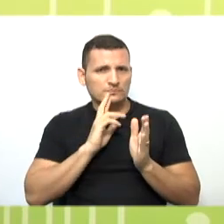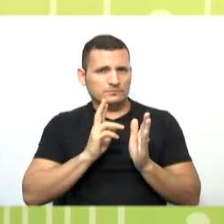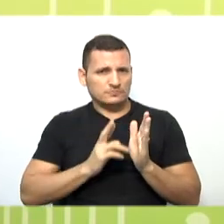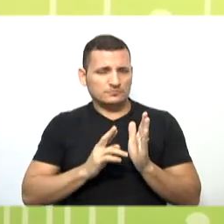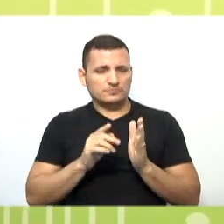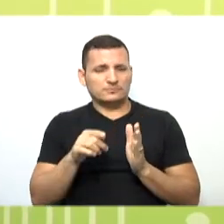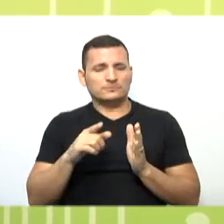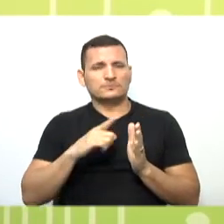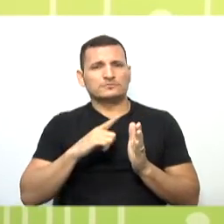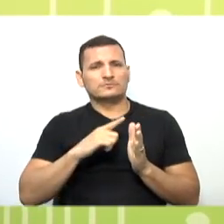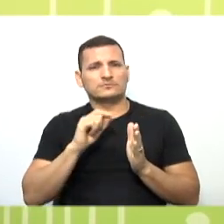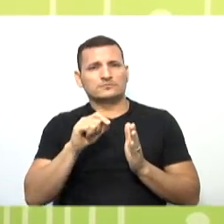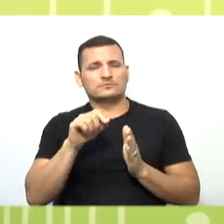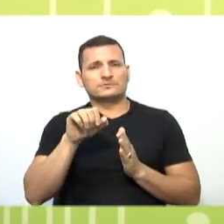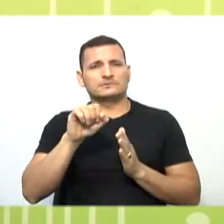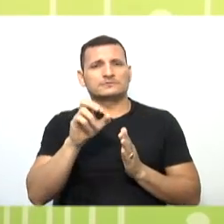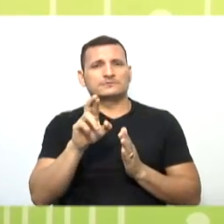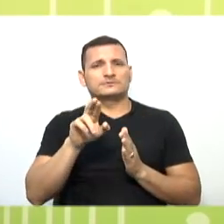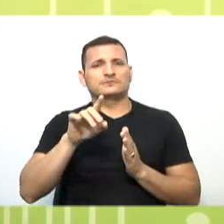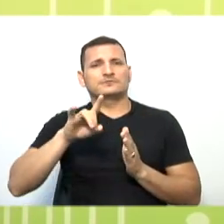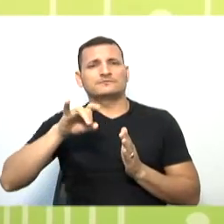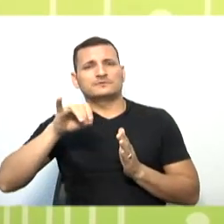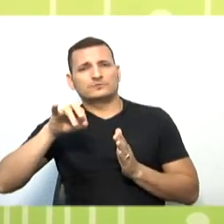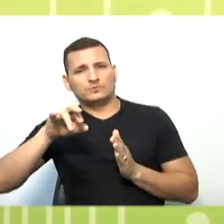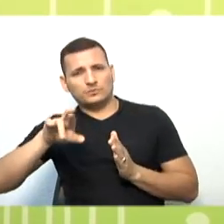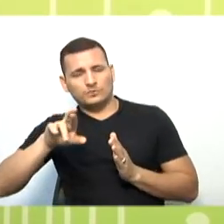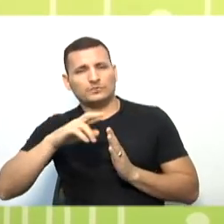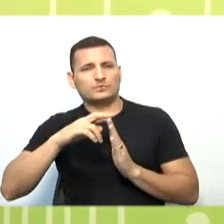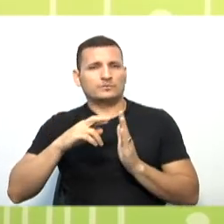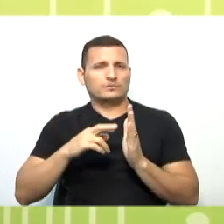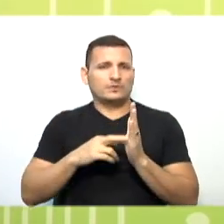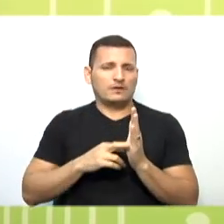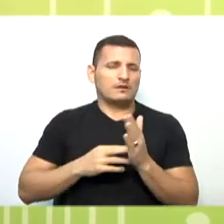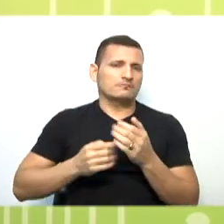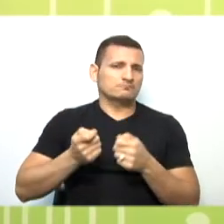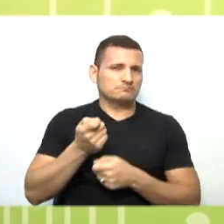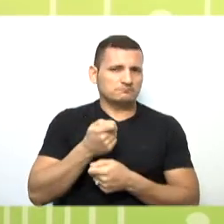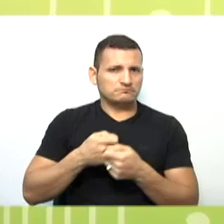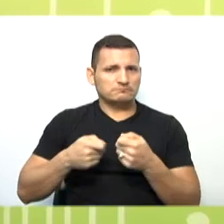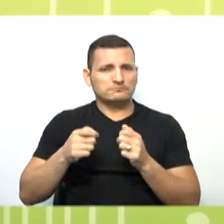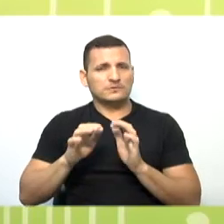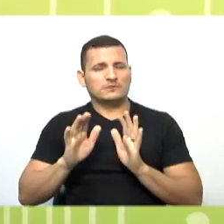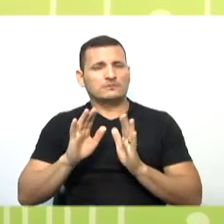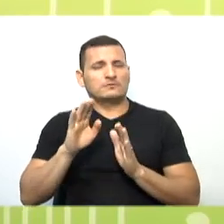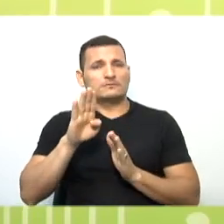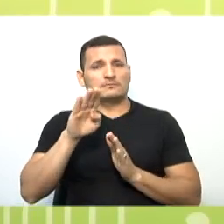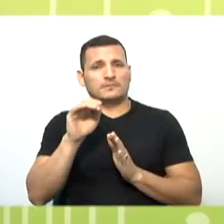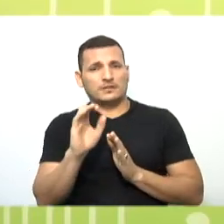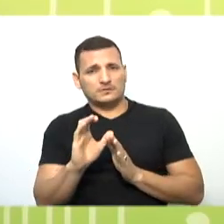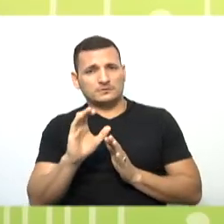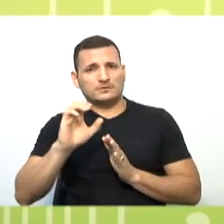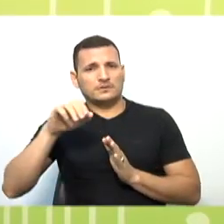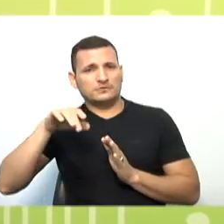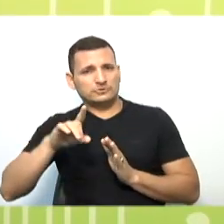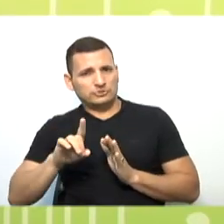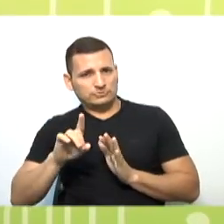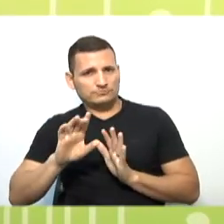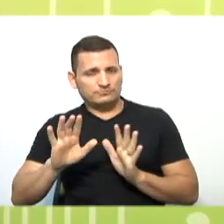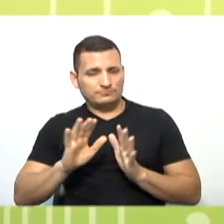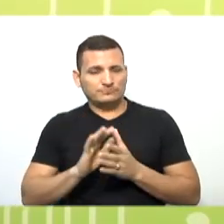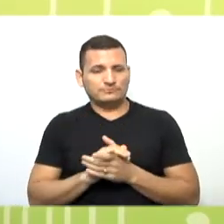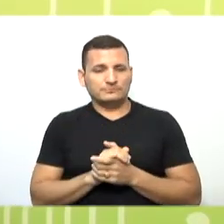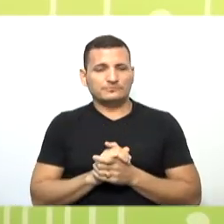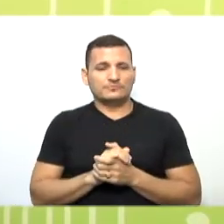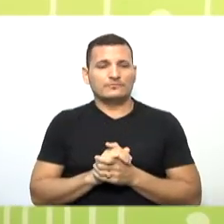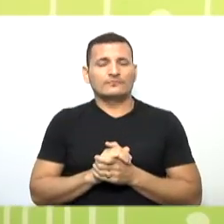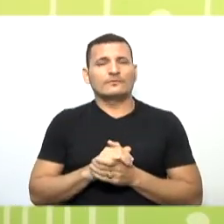vem falando de parte de servidor, de regras de negócio, de dados, é parte do back-end, é servidor. O que